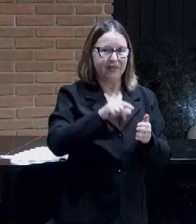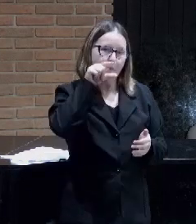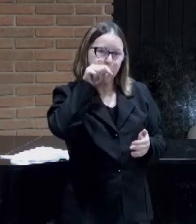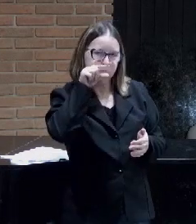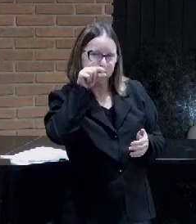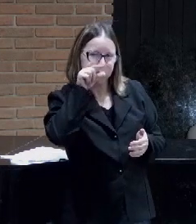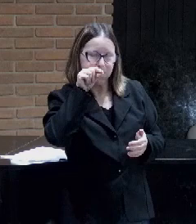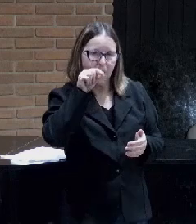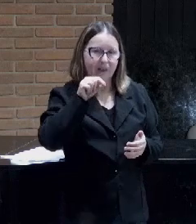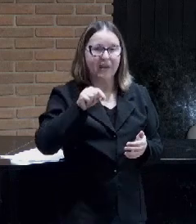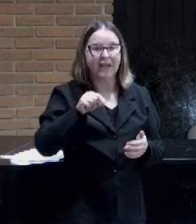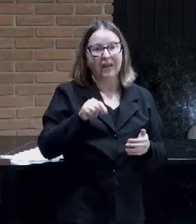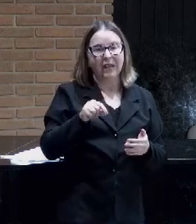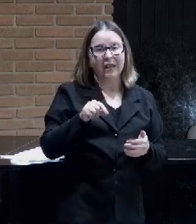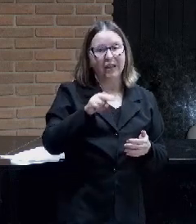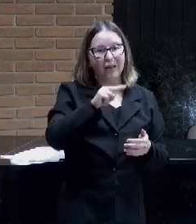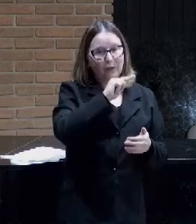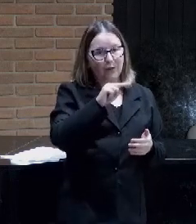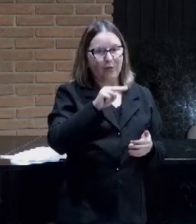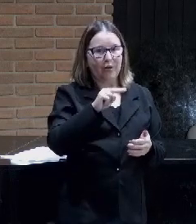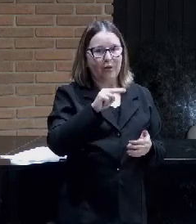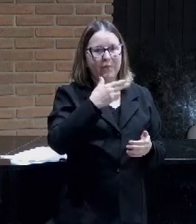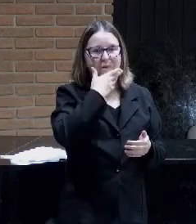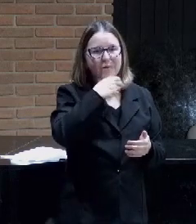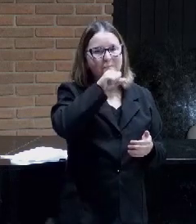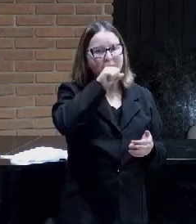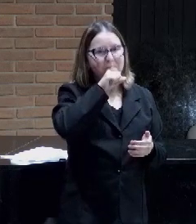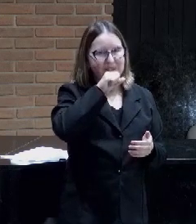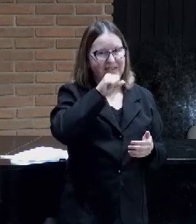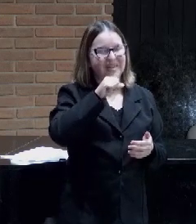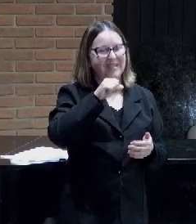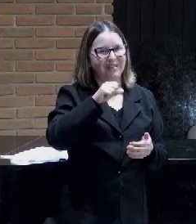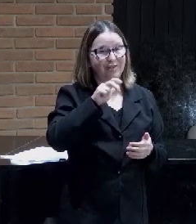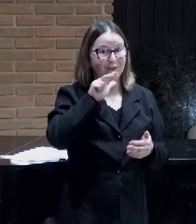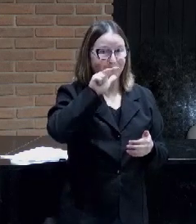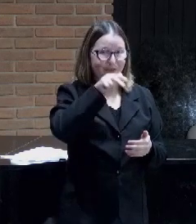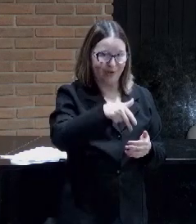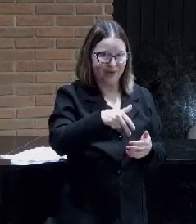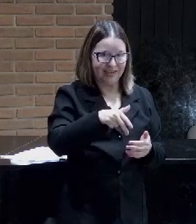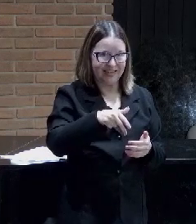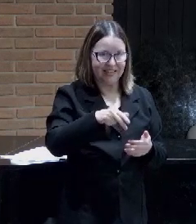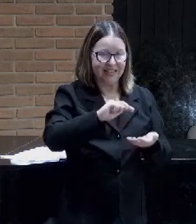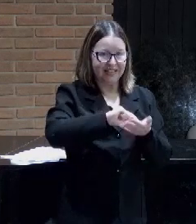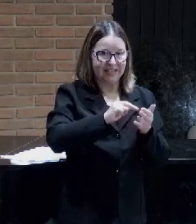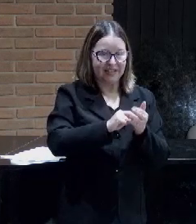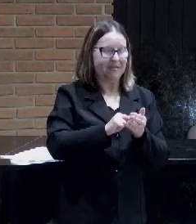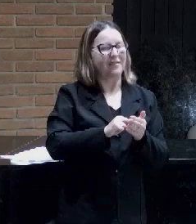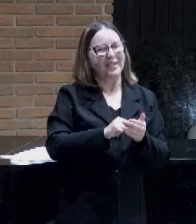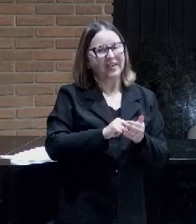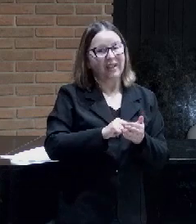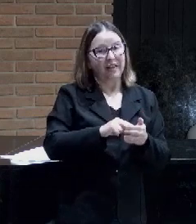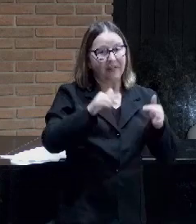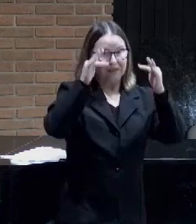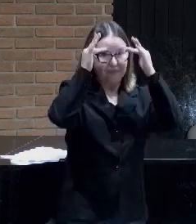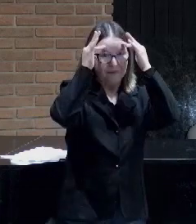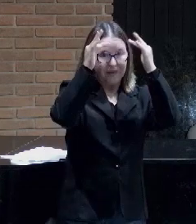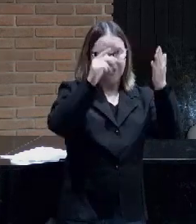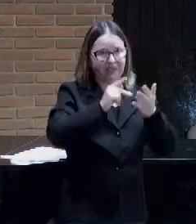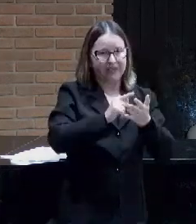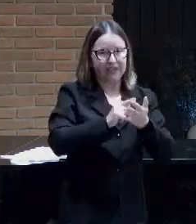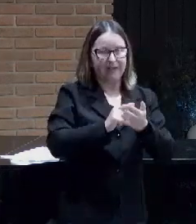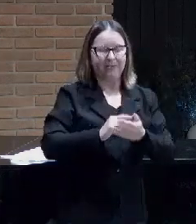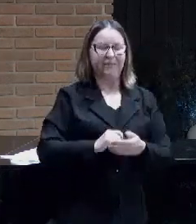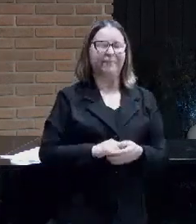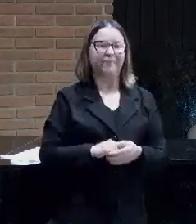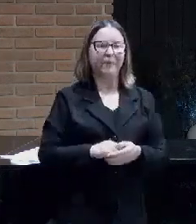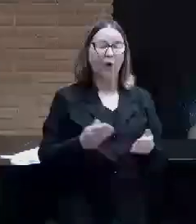verdadeiro. Nos dias de hoje, quando nós queremos conversar com alguém, mandar alguma mensagem, nós temos várias ferramentas possíveis, que nos possibilitam isso. A gente tem